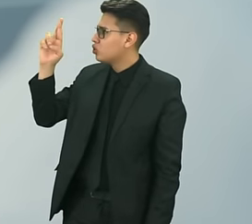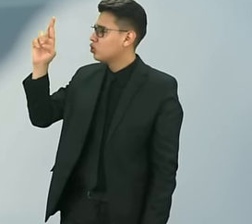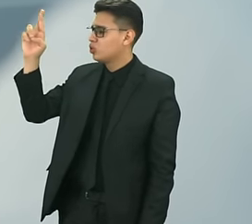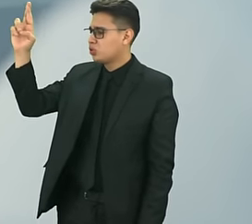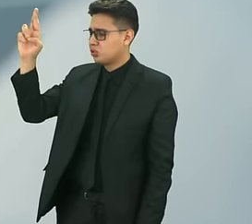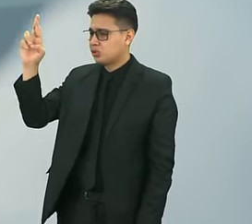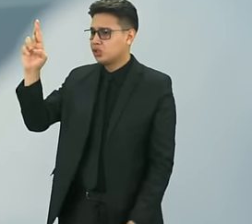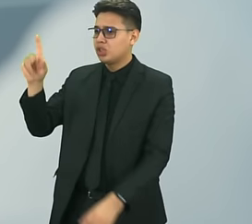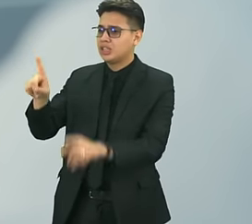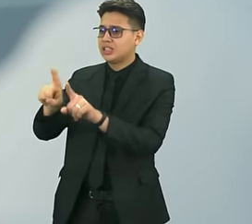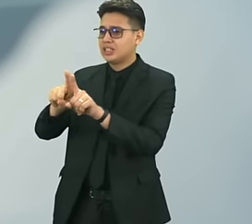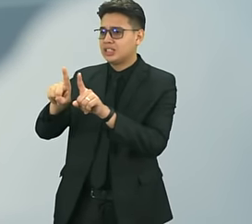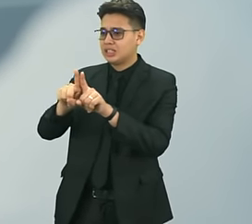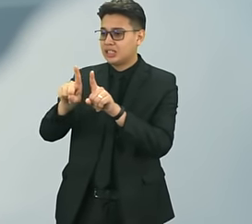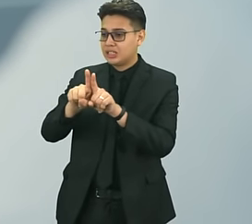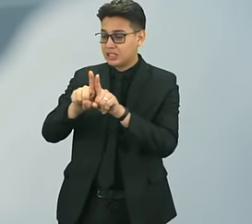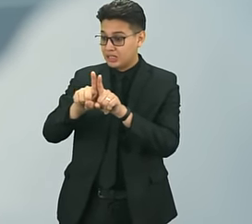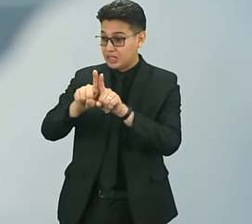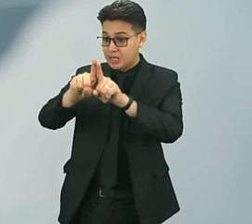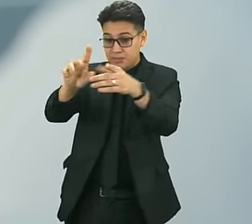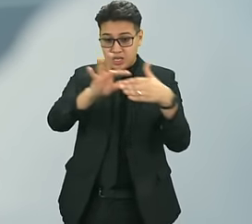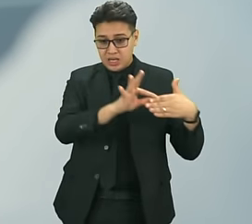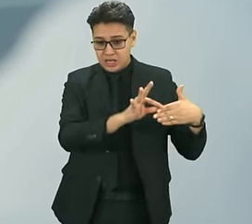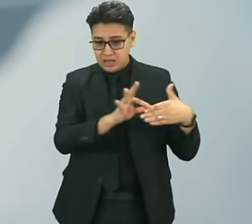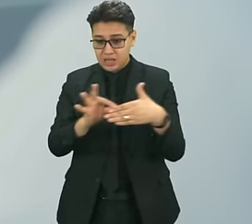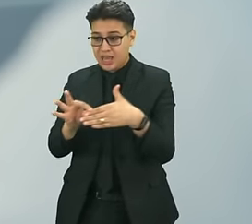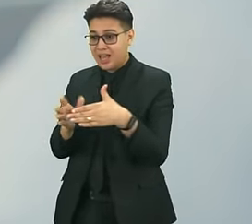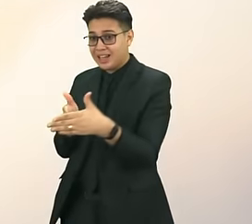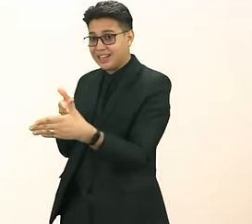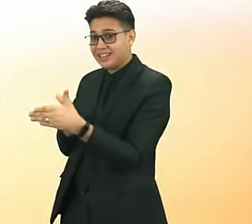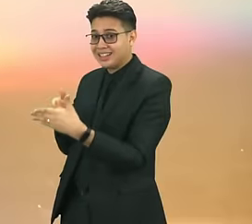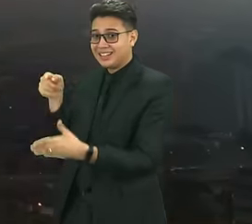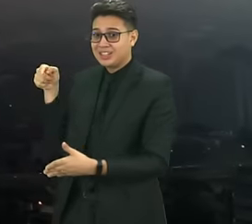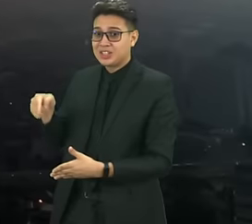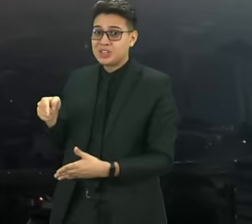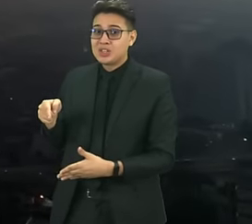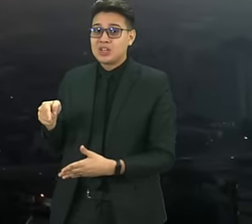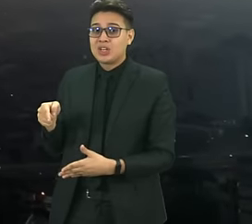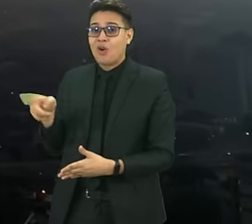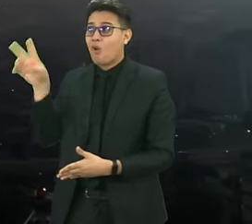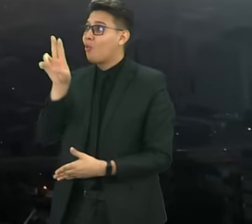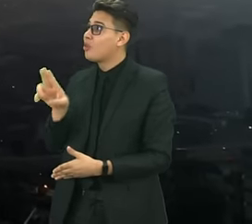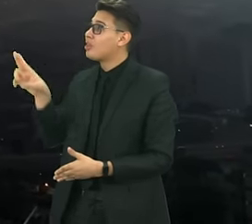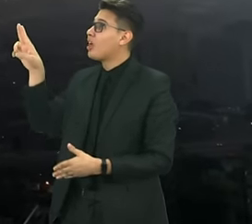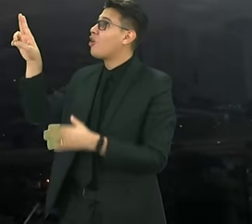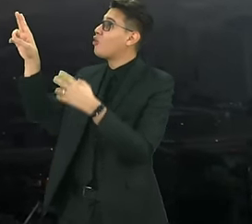para isso, para que você fosse um instrumento de Deus para salvá-lo.